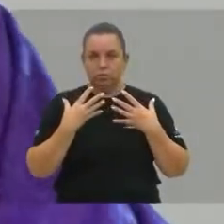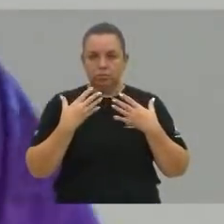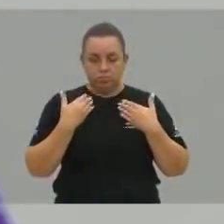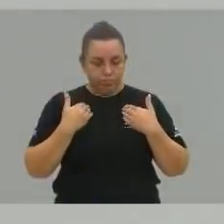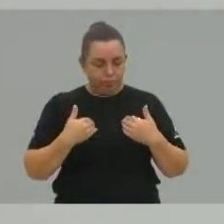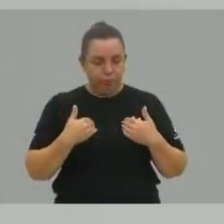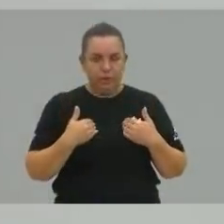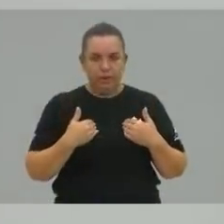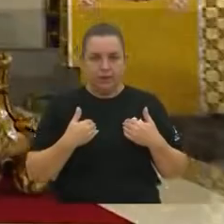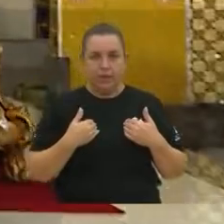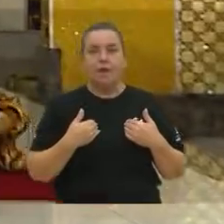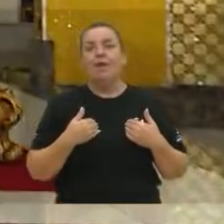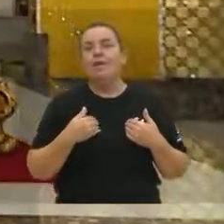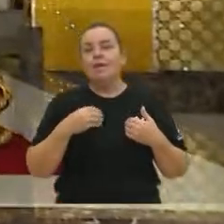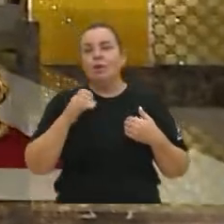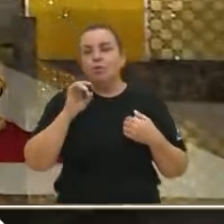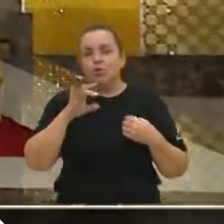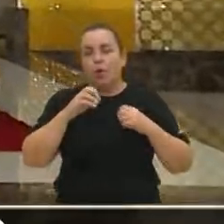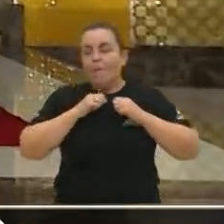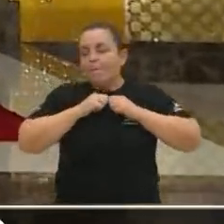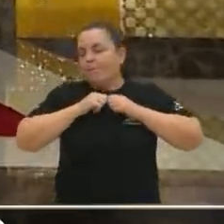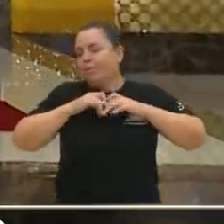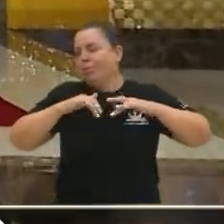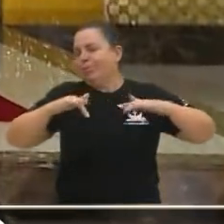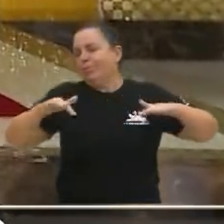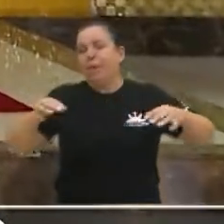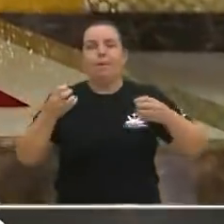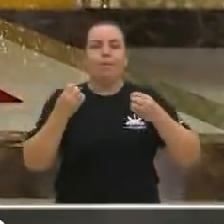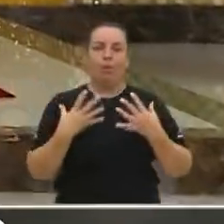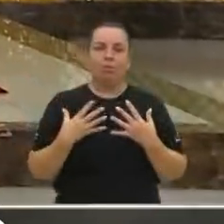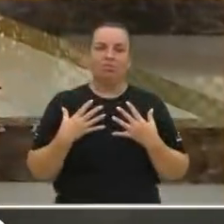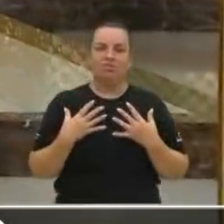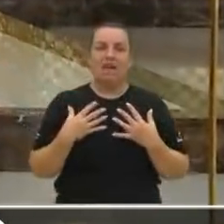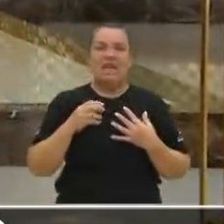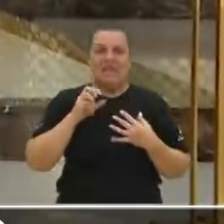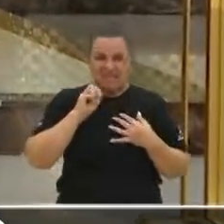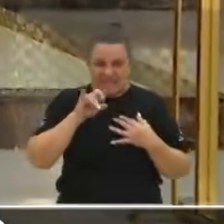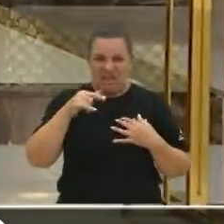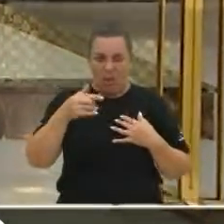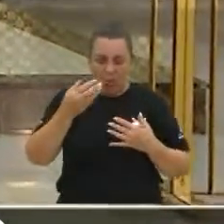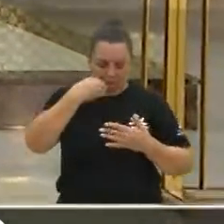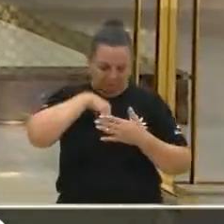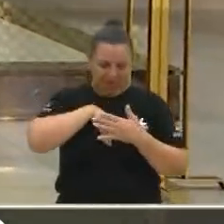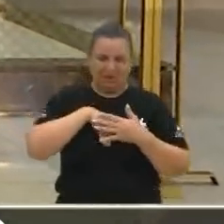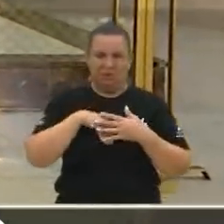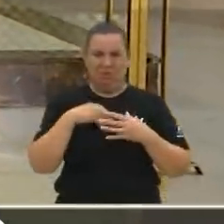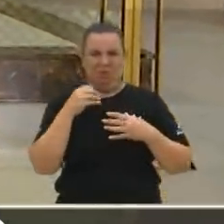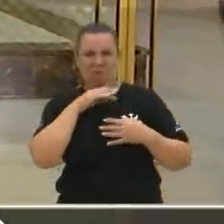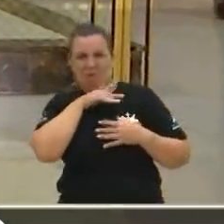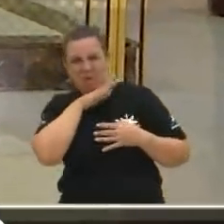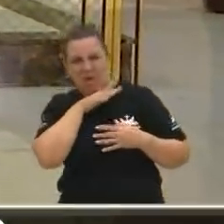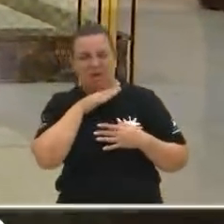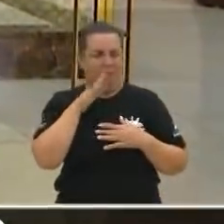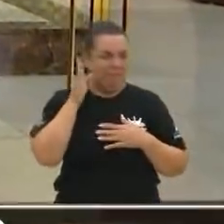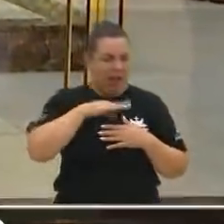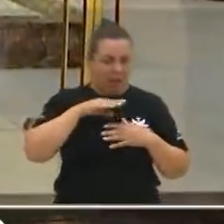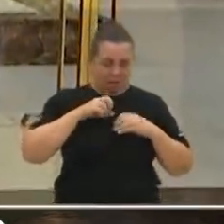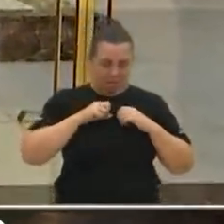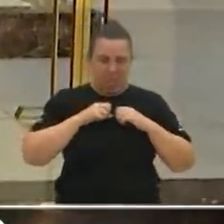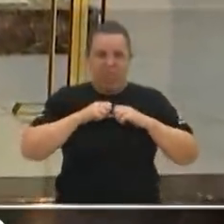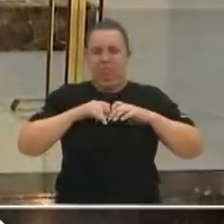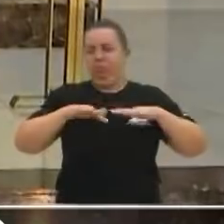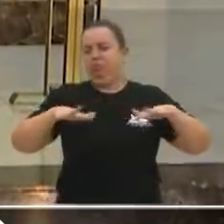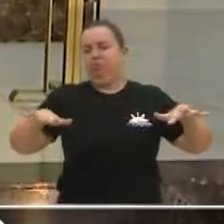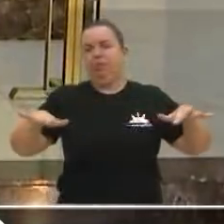no que é bom a mergulhar e com a mente com os